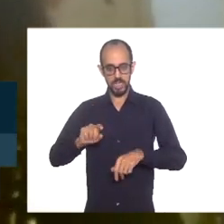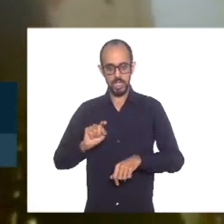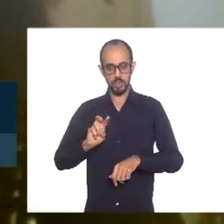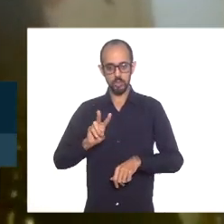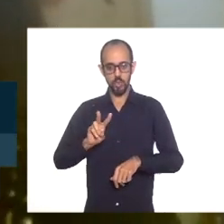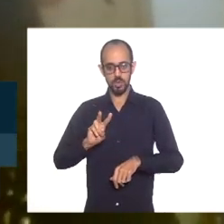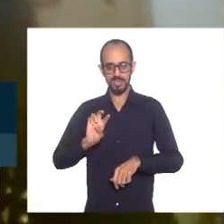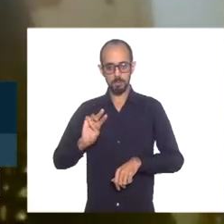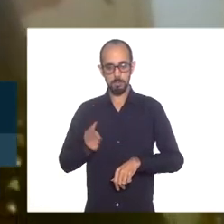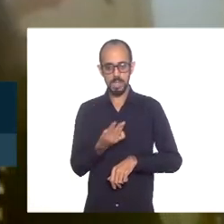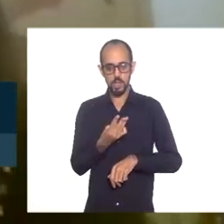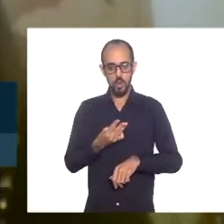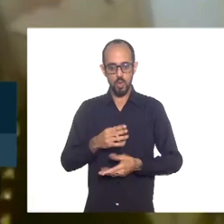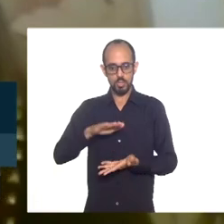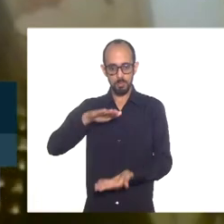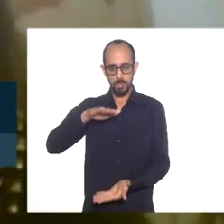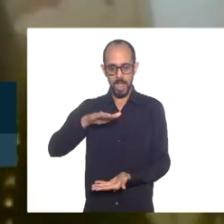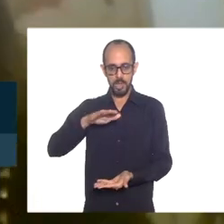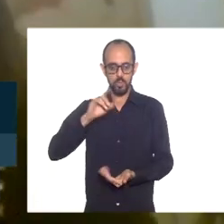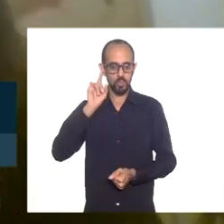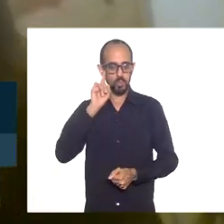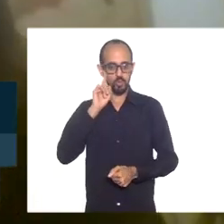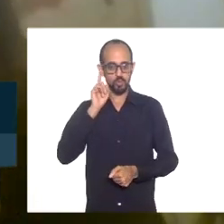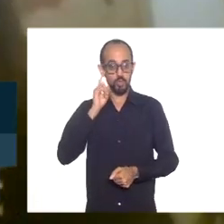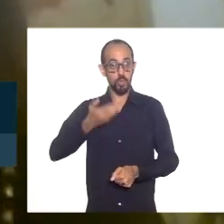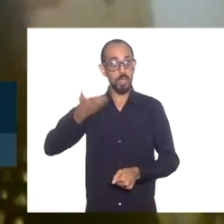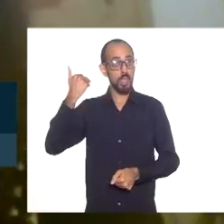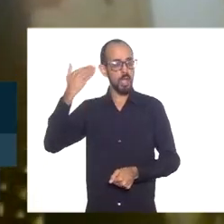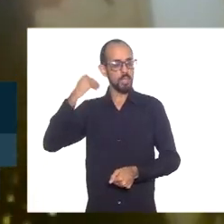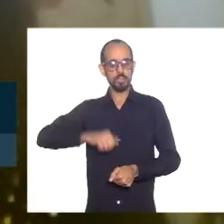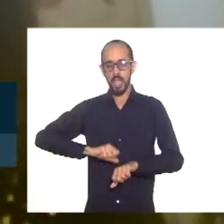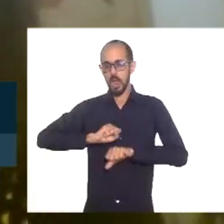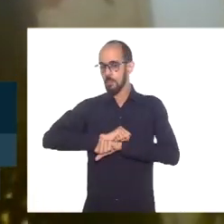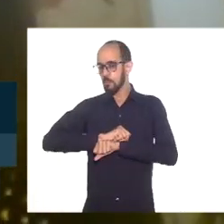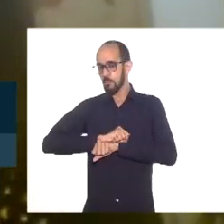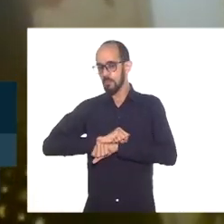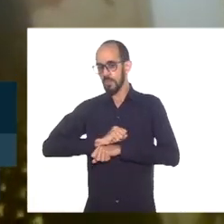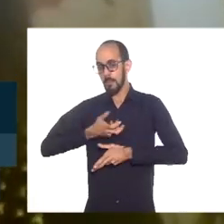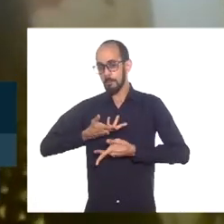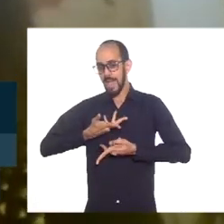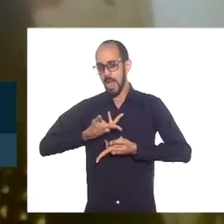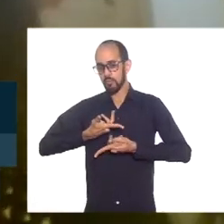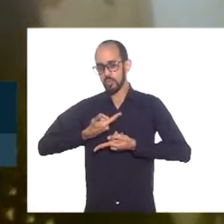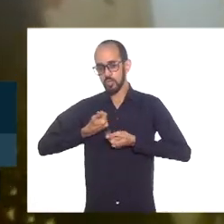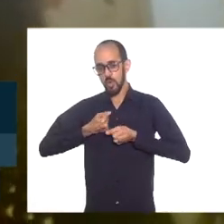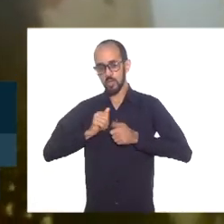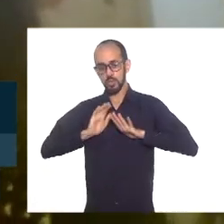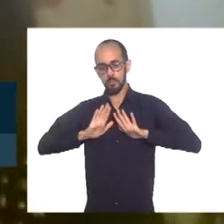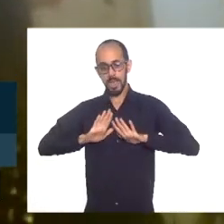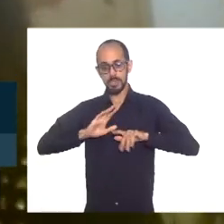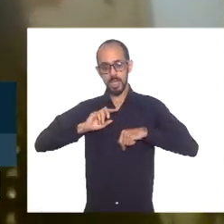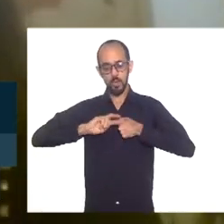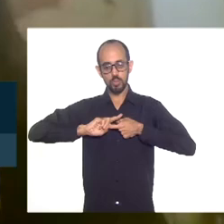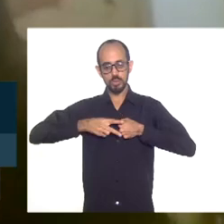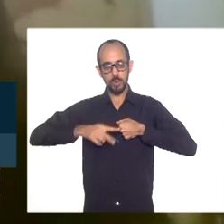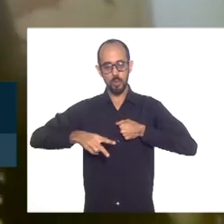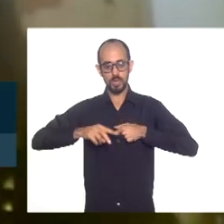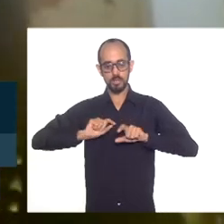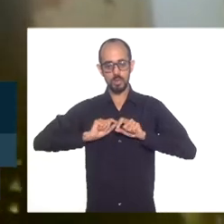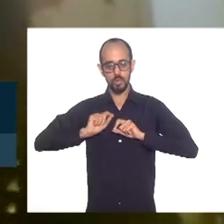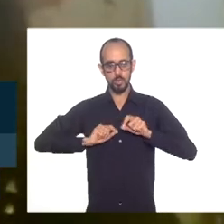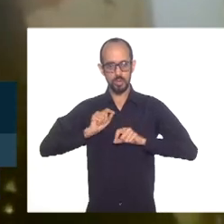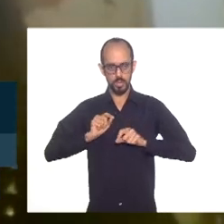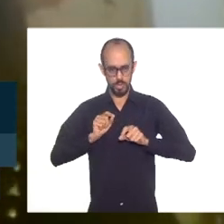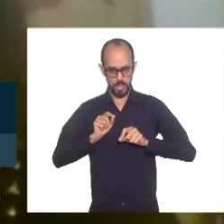de barris por dia, o que é alguma coisa completamente espetacular, mas é o fruto, eu gosto